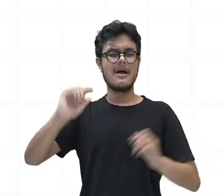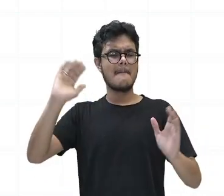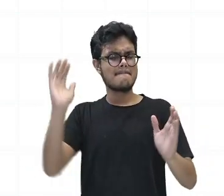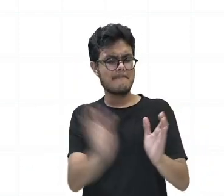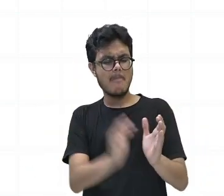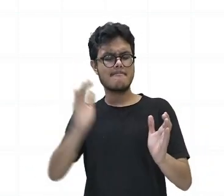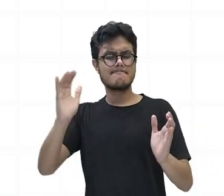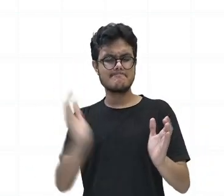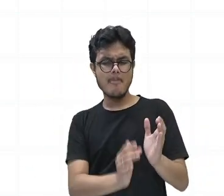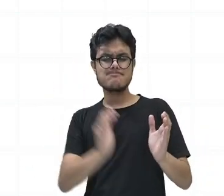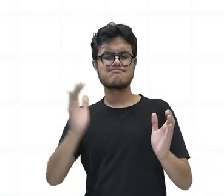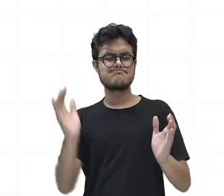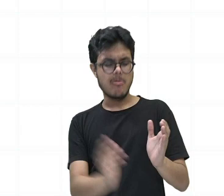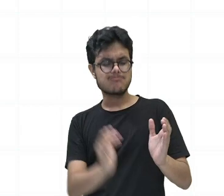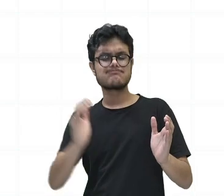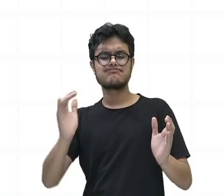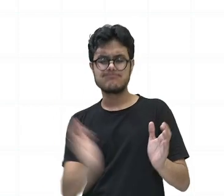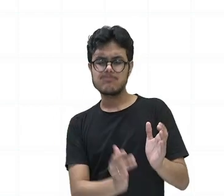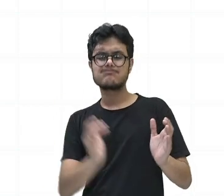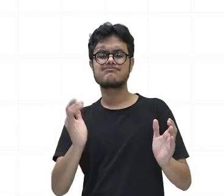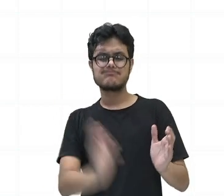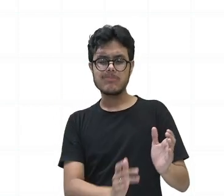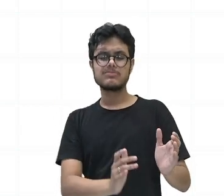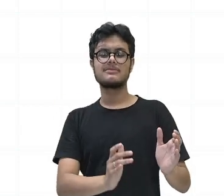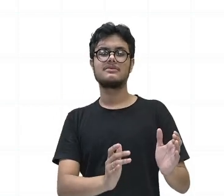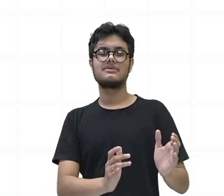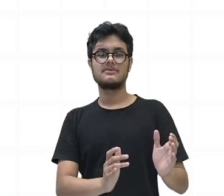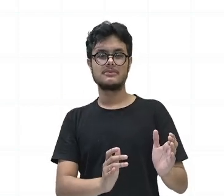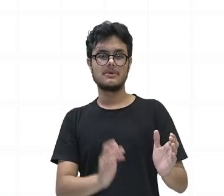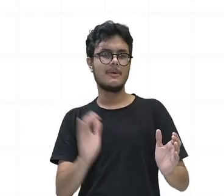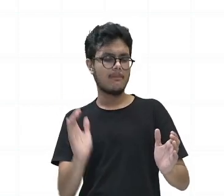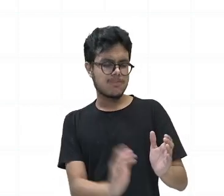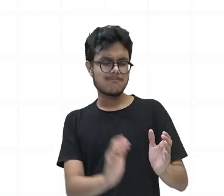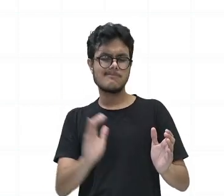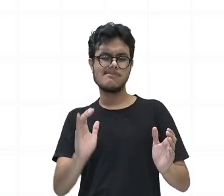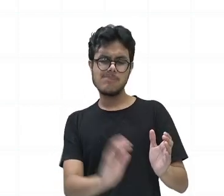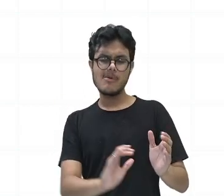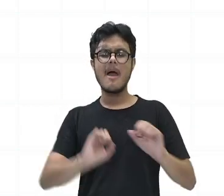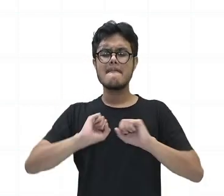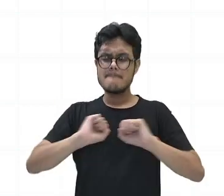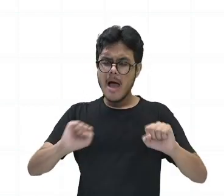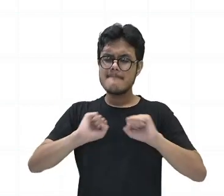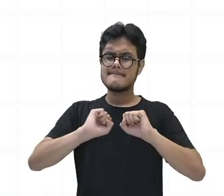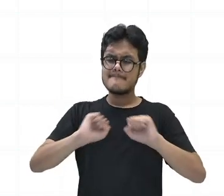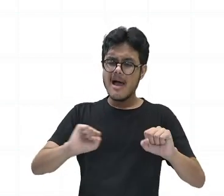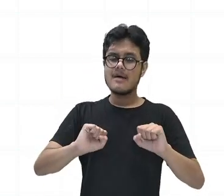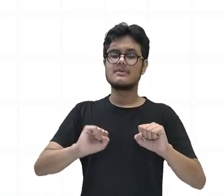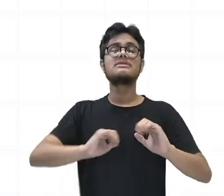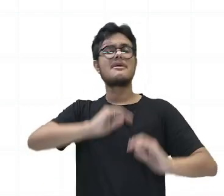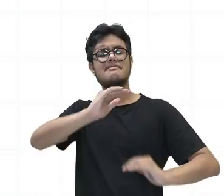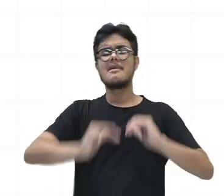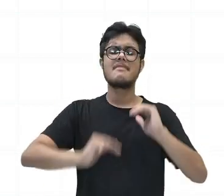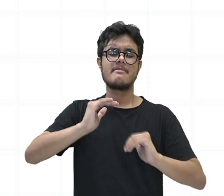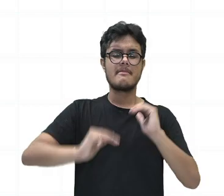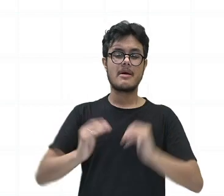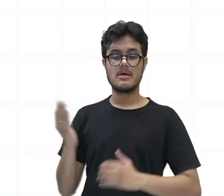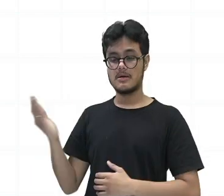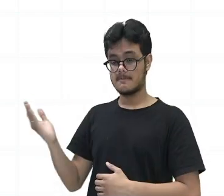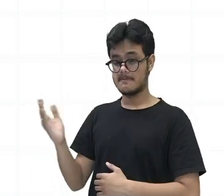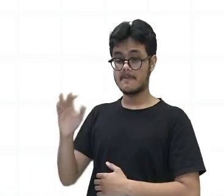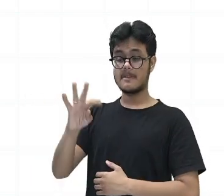porque ele precisa de um outro corpo, vamos dizer que é a mão, ou então uma baqueta, para ser